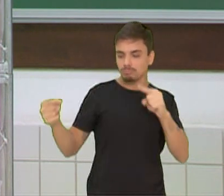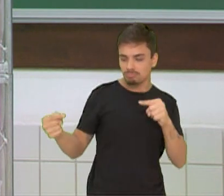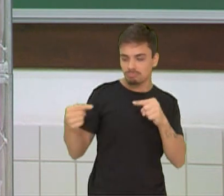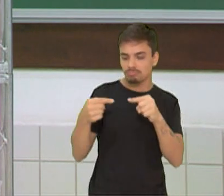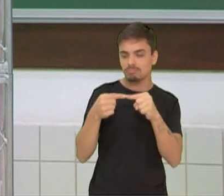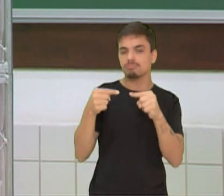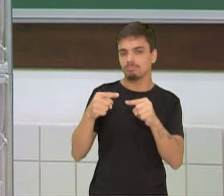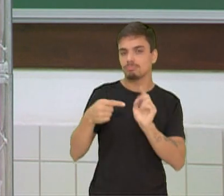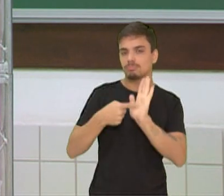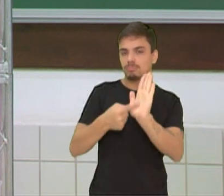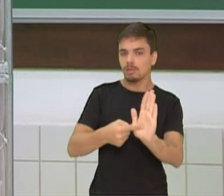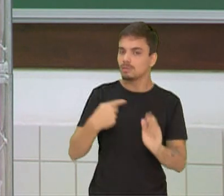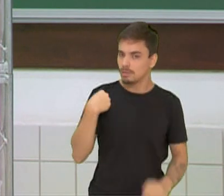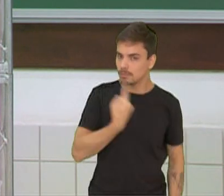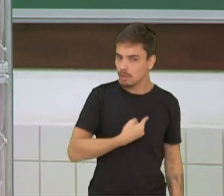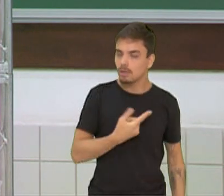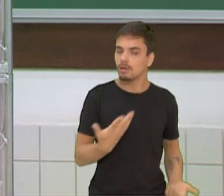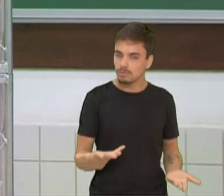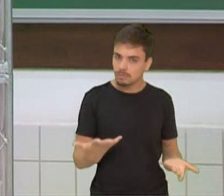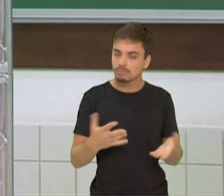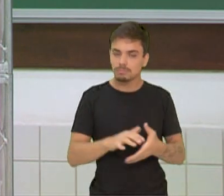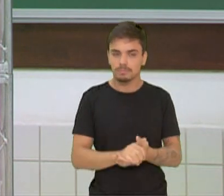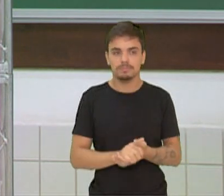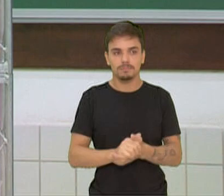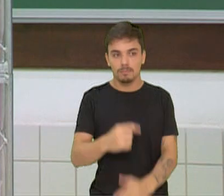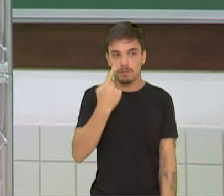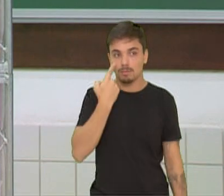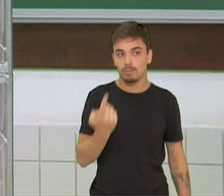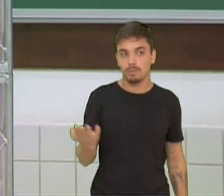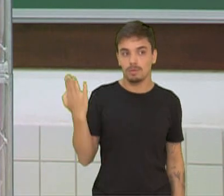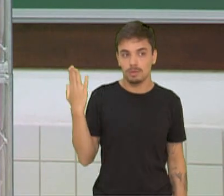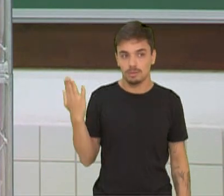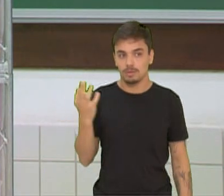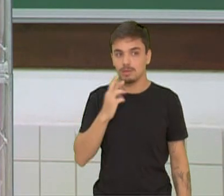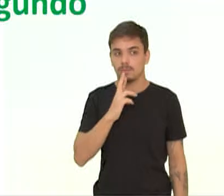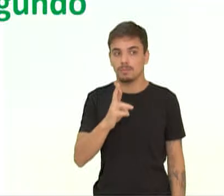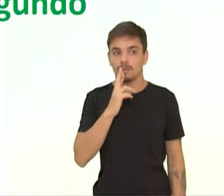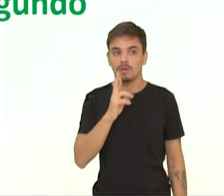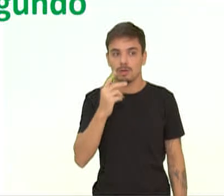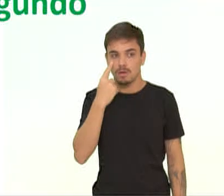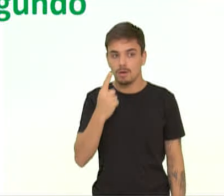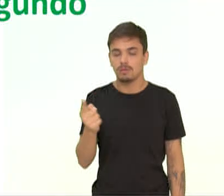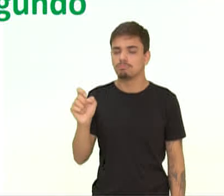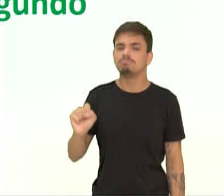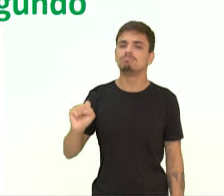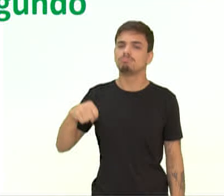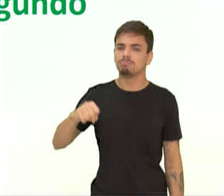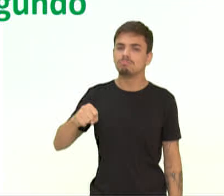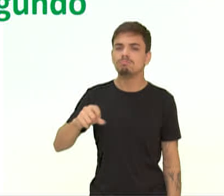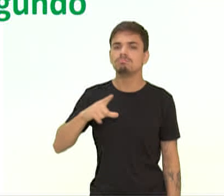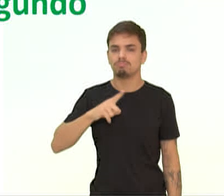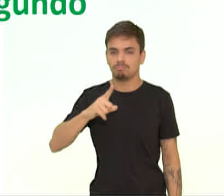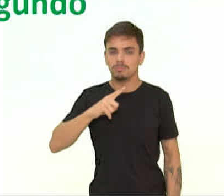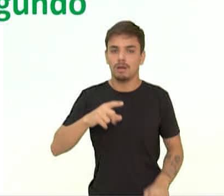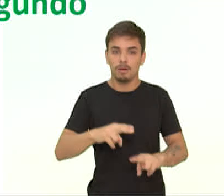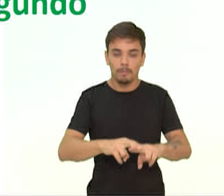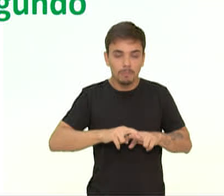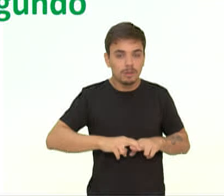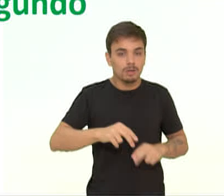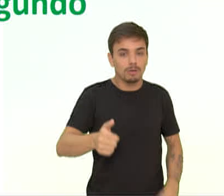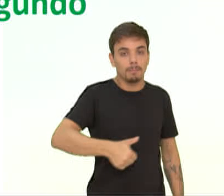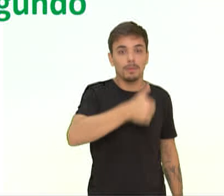conjunção me traz, não é verdade? Então, ali, sem dúvida nenhuma, né? Sim, pois no